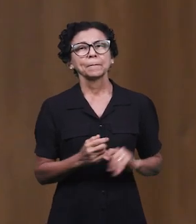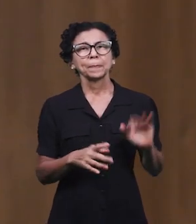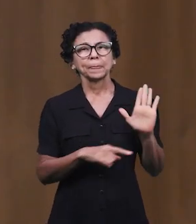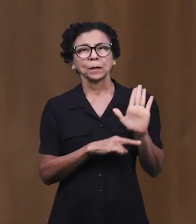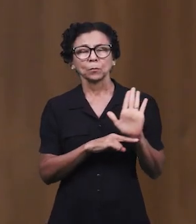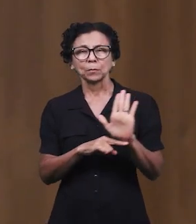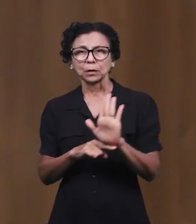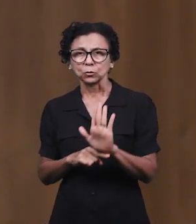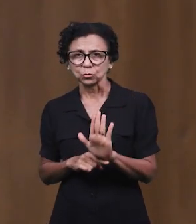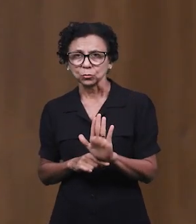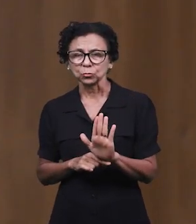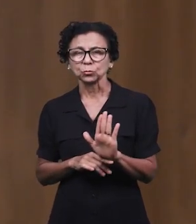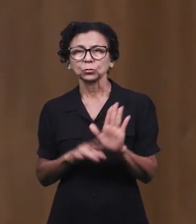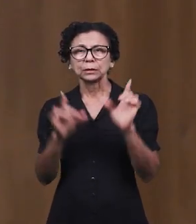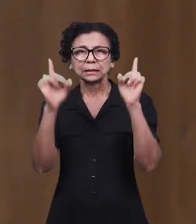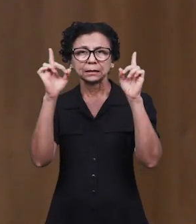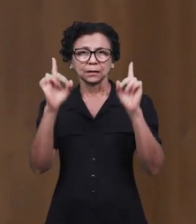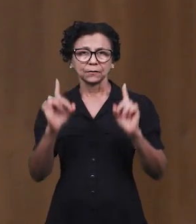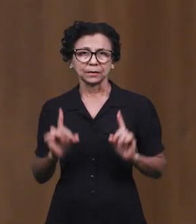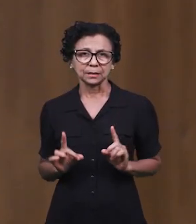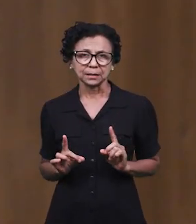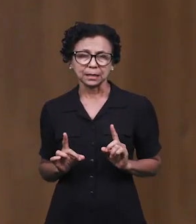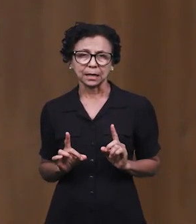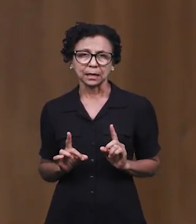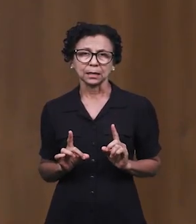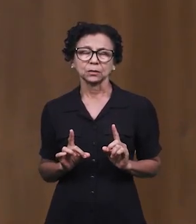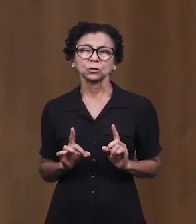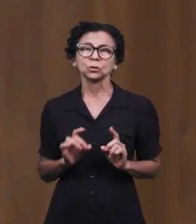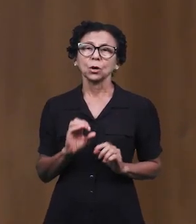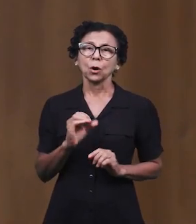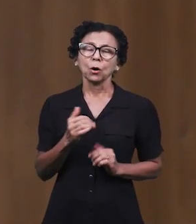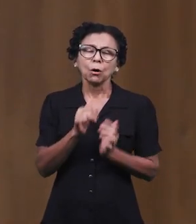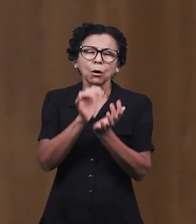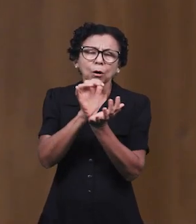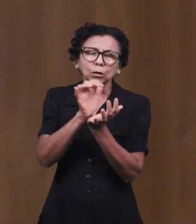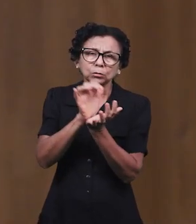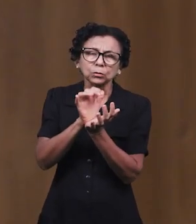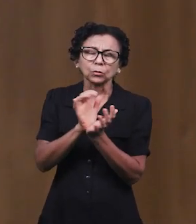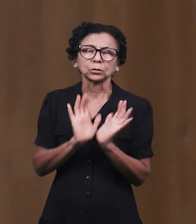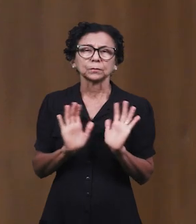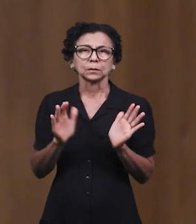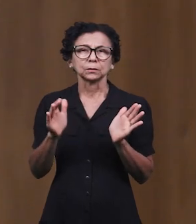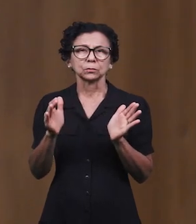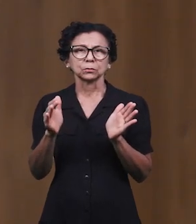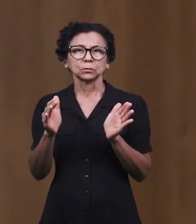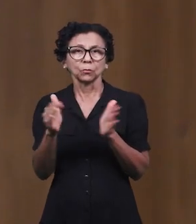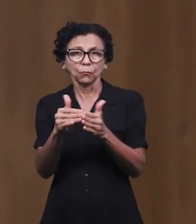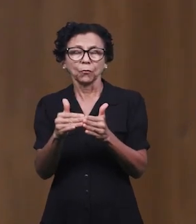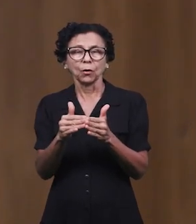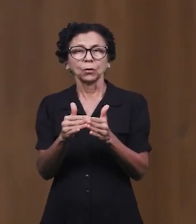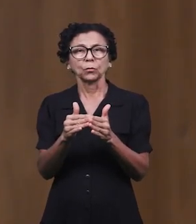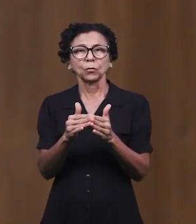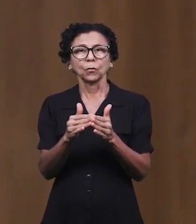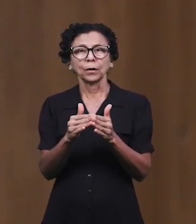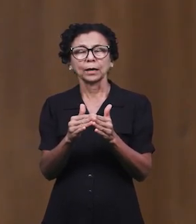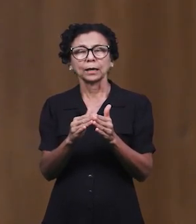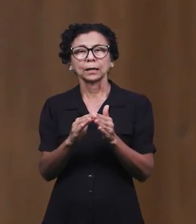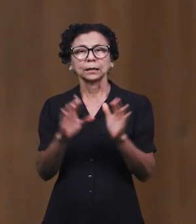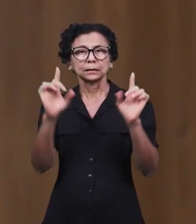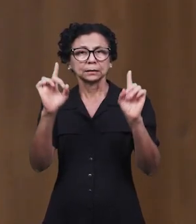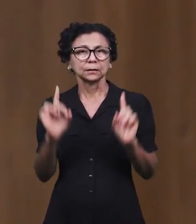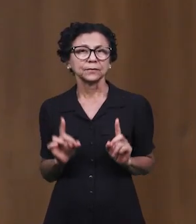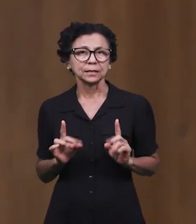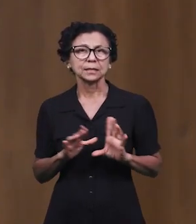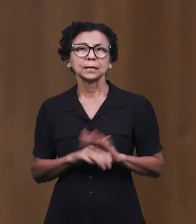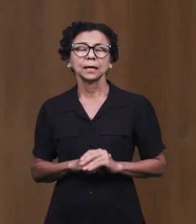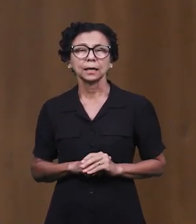para a pessoa com deficiência ou para o idoso, mas hoje a gente vai se ater aqui à pessoa com deficiência. E ela pode ter direito a esse benefício, que é de